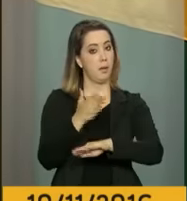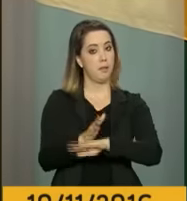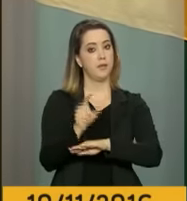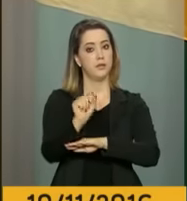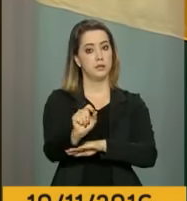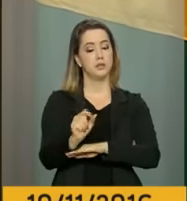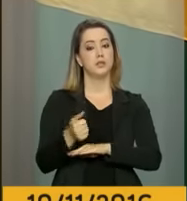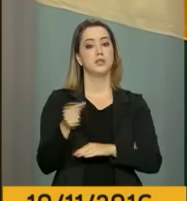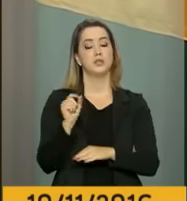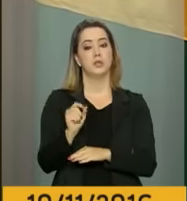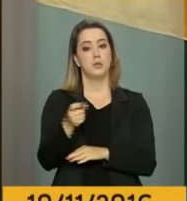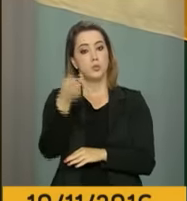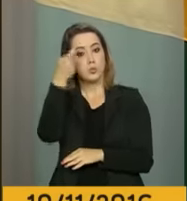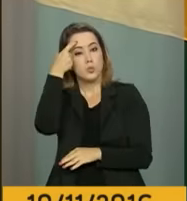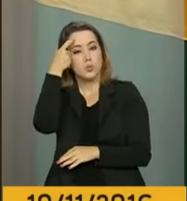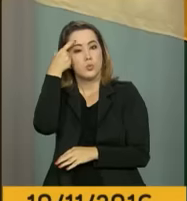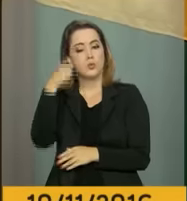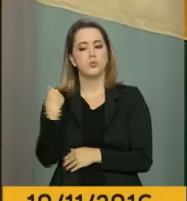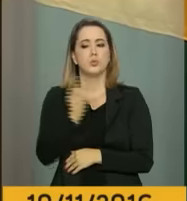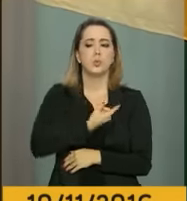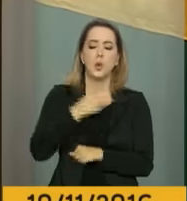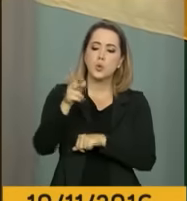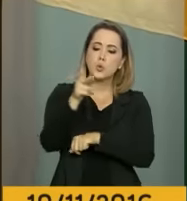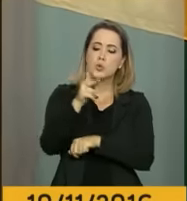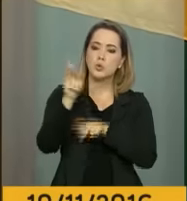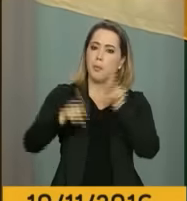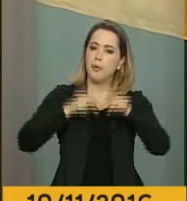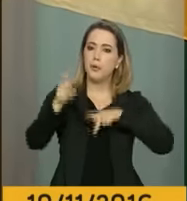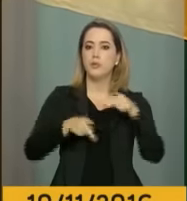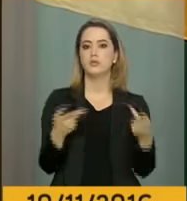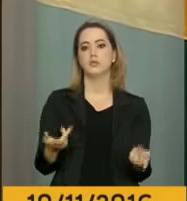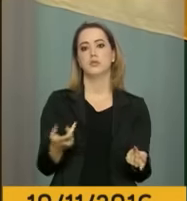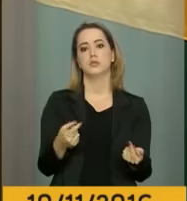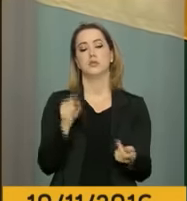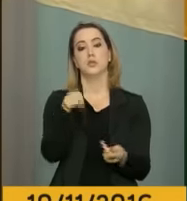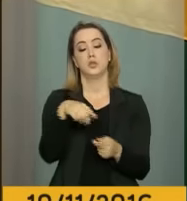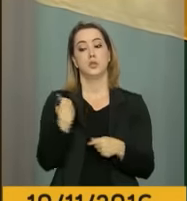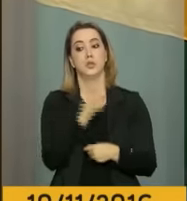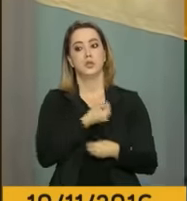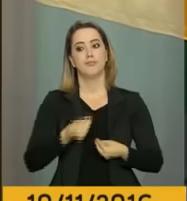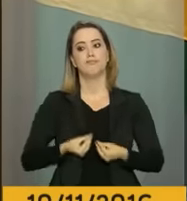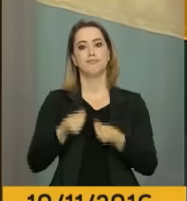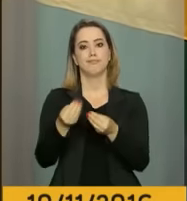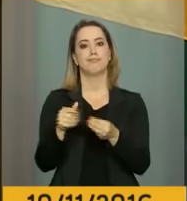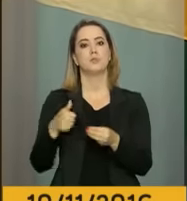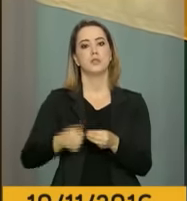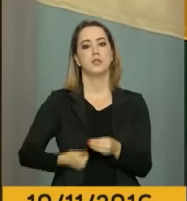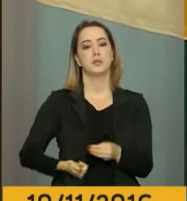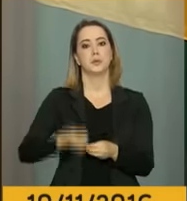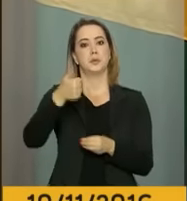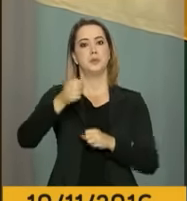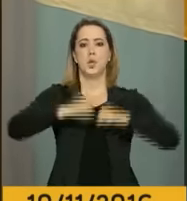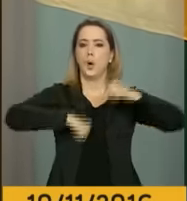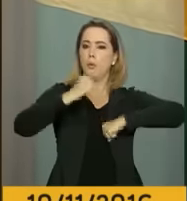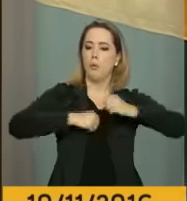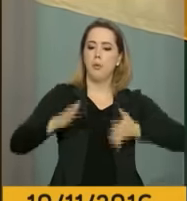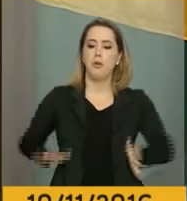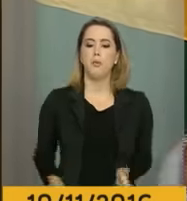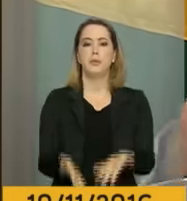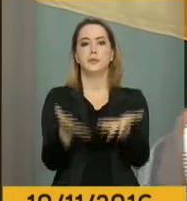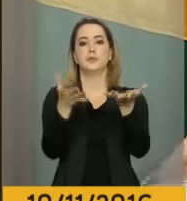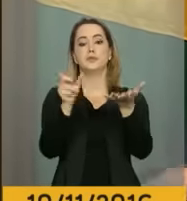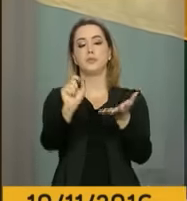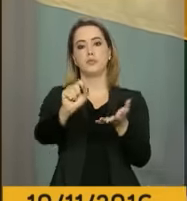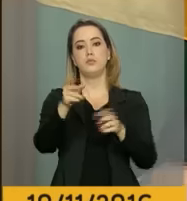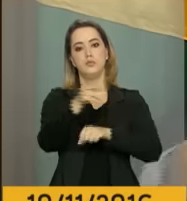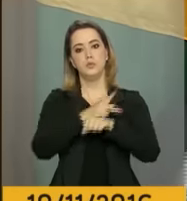o aprimoramento intelectual de nossa gente. É também dessa maneira que elevaremos o nível geral de produtividade do país e, volto a